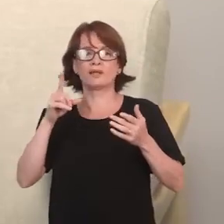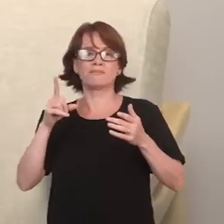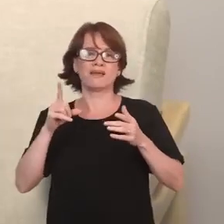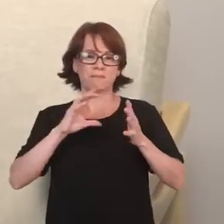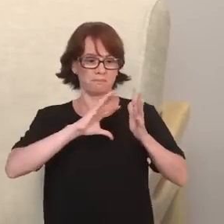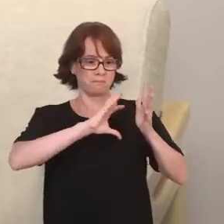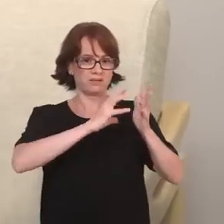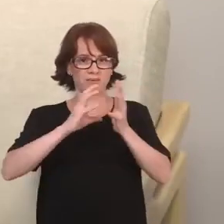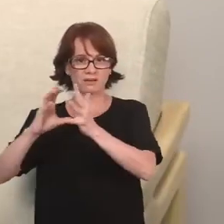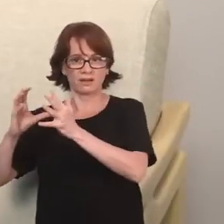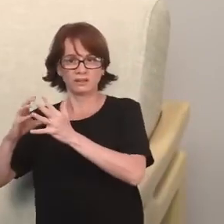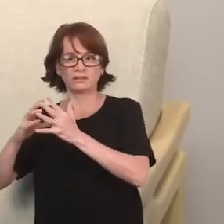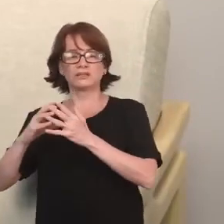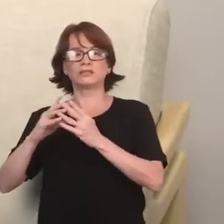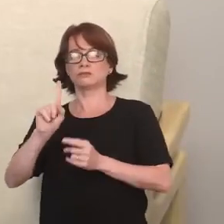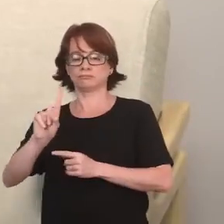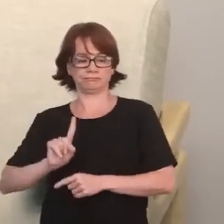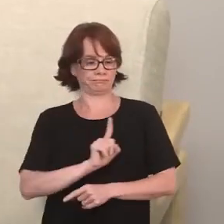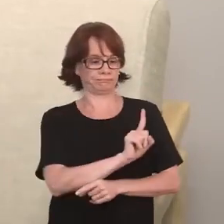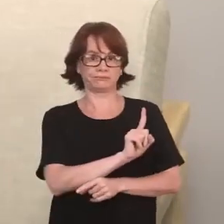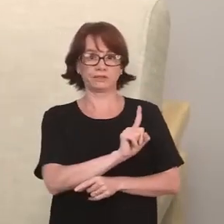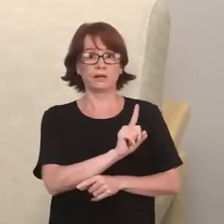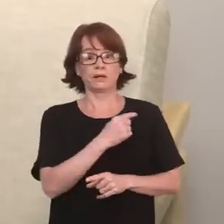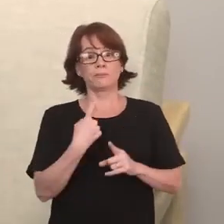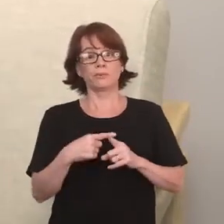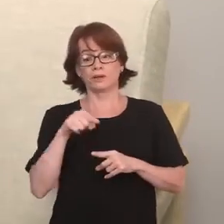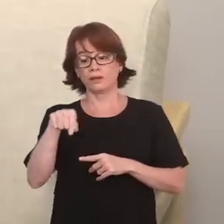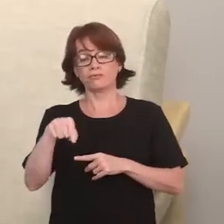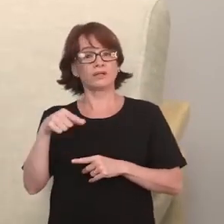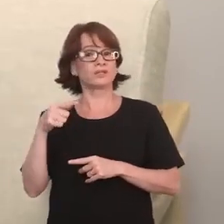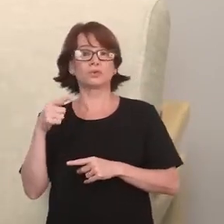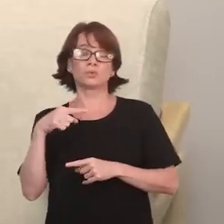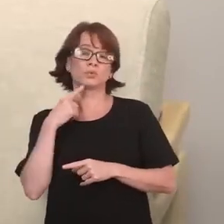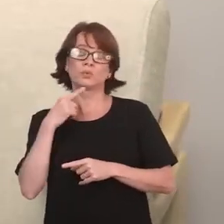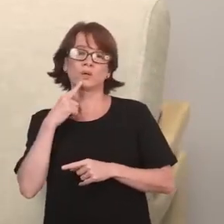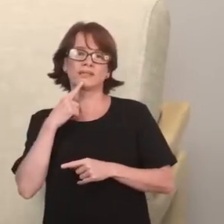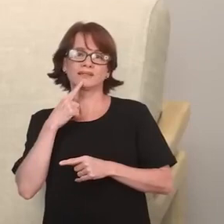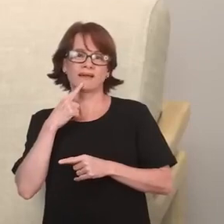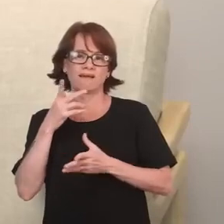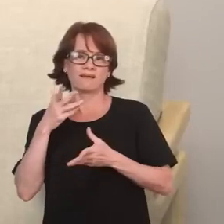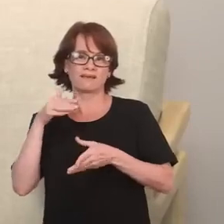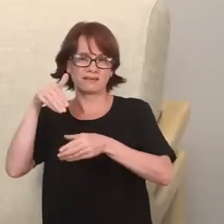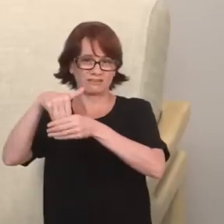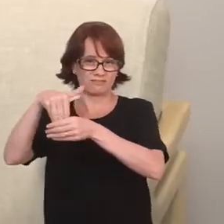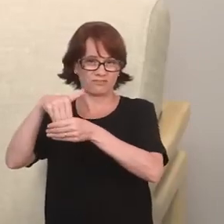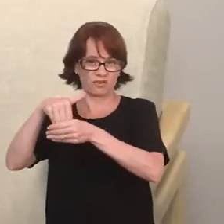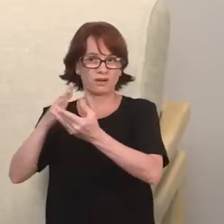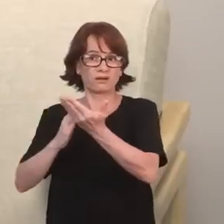outro, porque é onde ela tem mais chance de se eleger. Nem sempre é o partido dos sonhos dela, né?